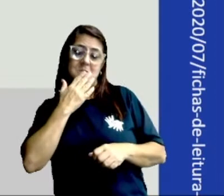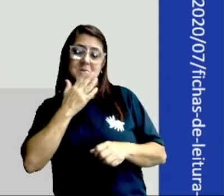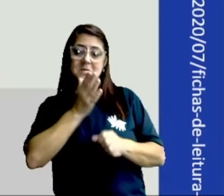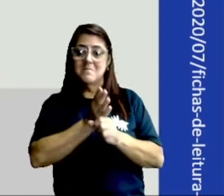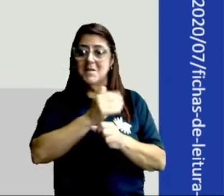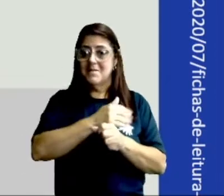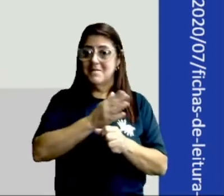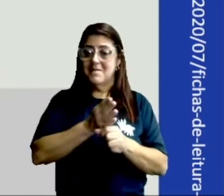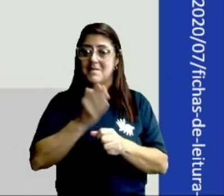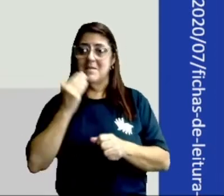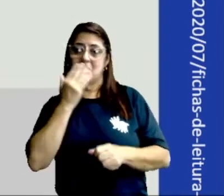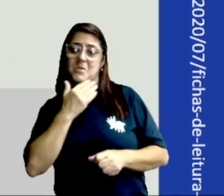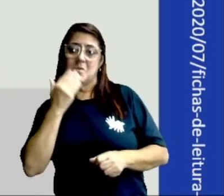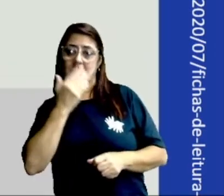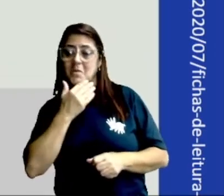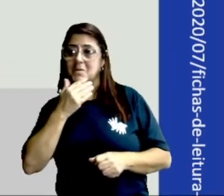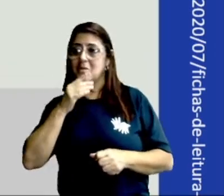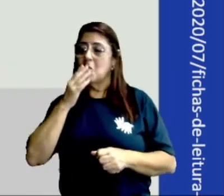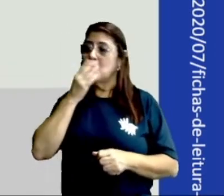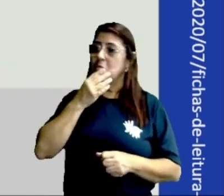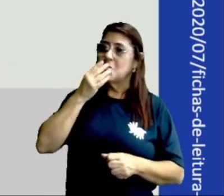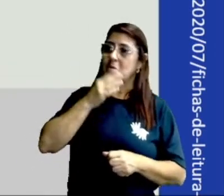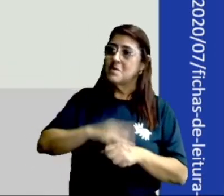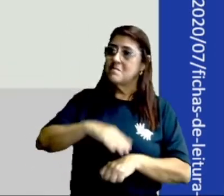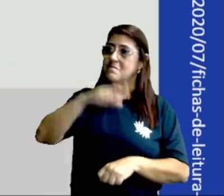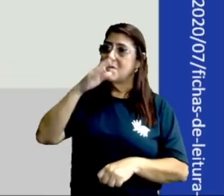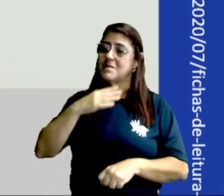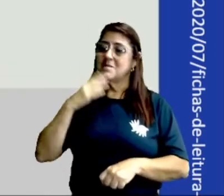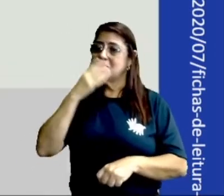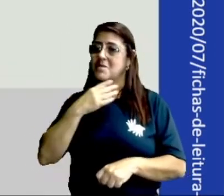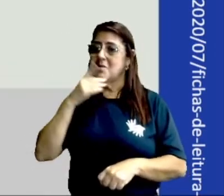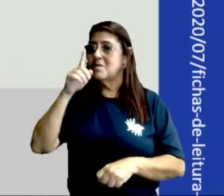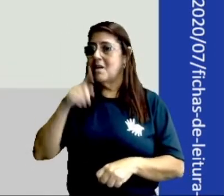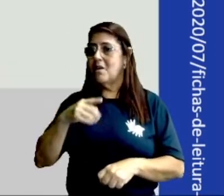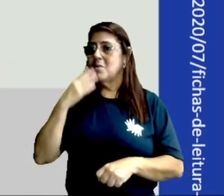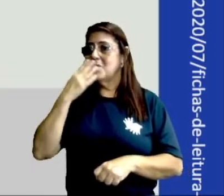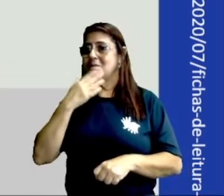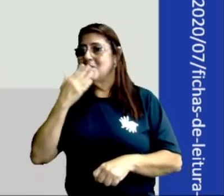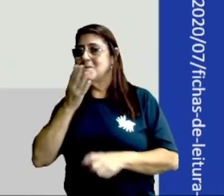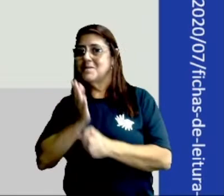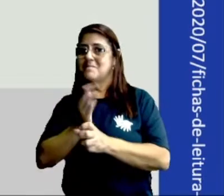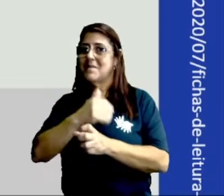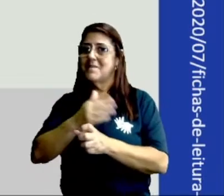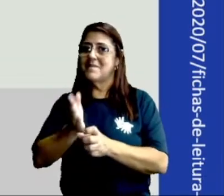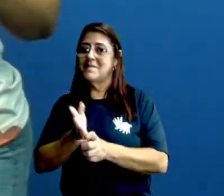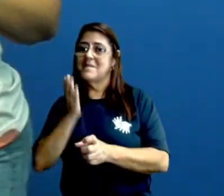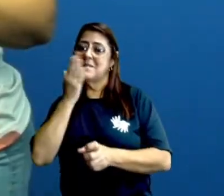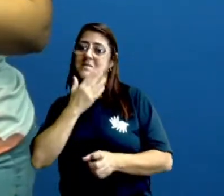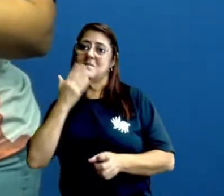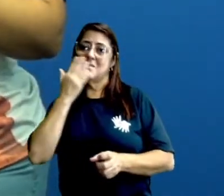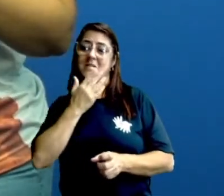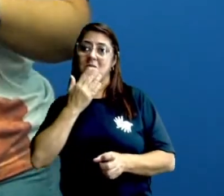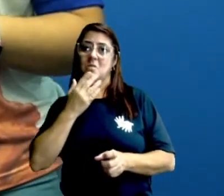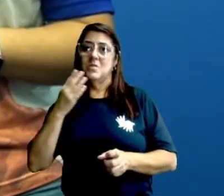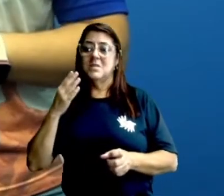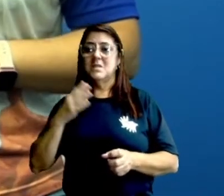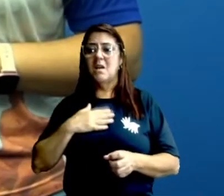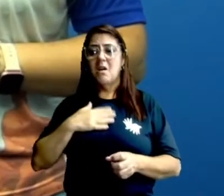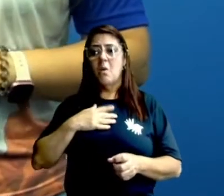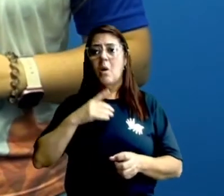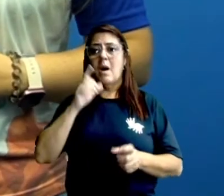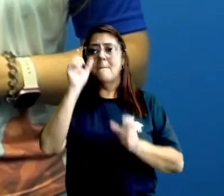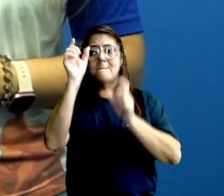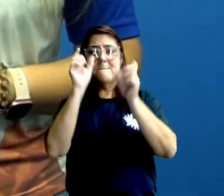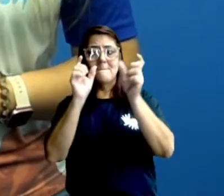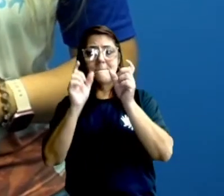doce respondeu para o doce que o doce mais doce é o doce de batata doce. Observa que eu falo várias